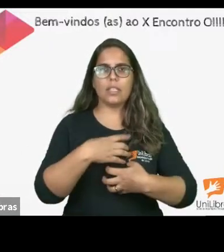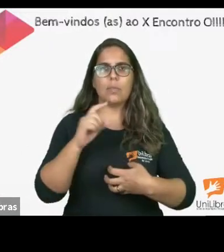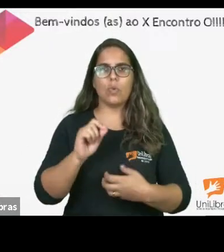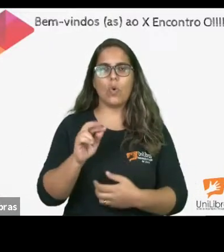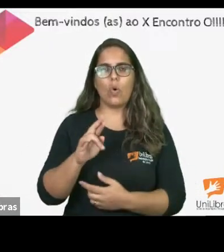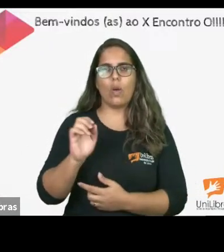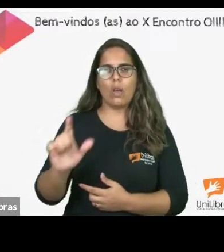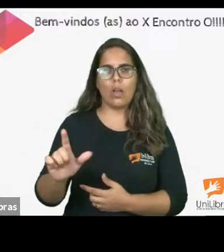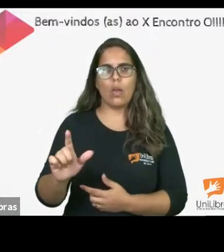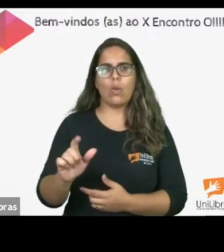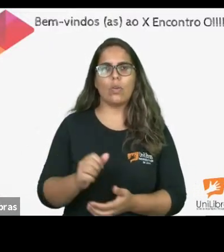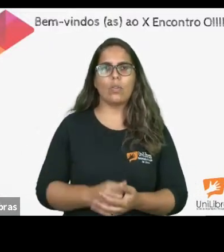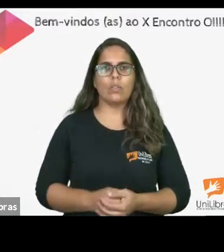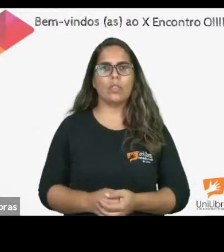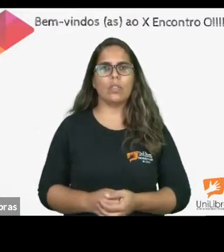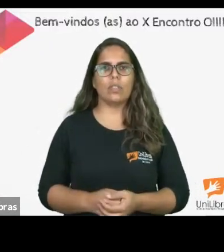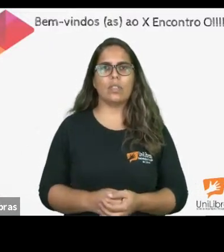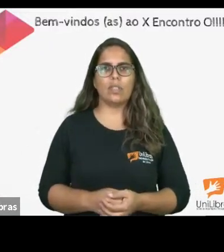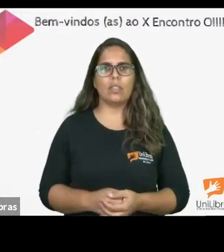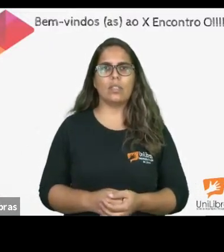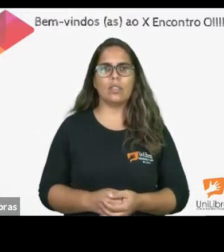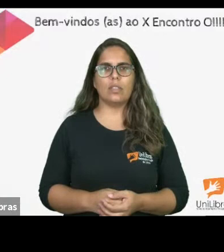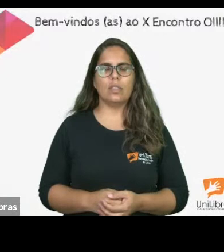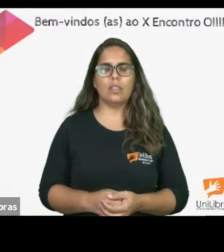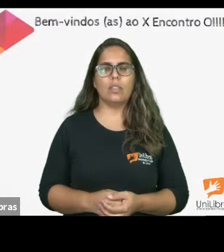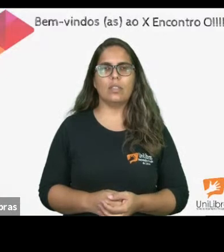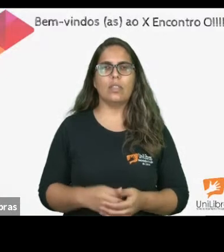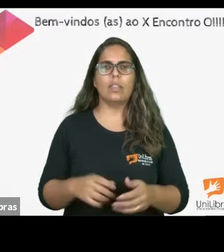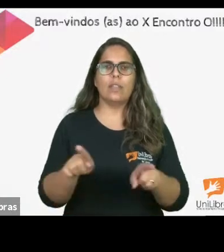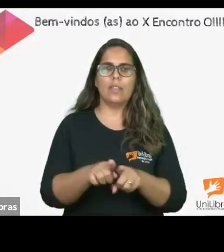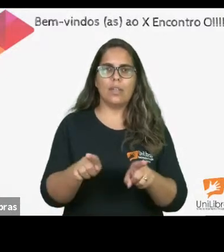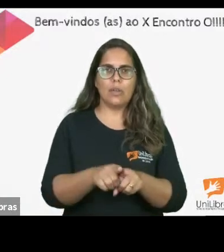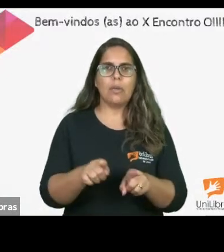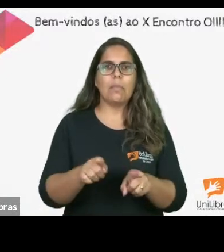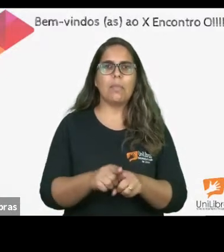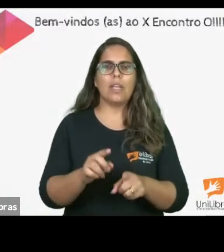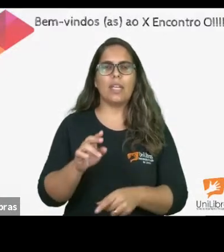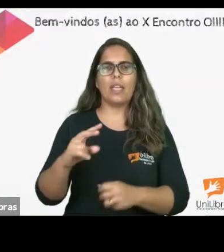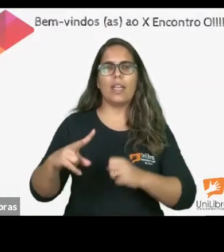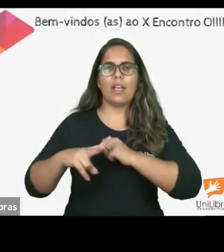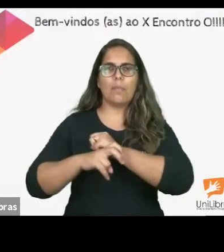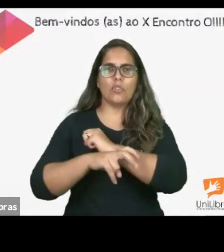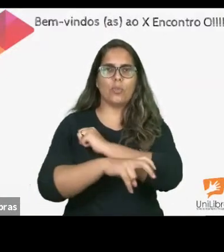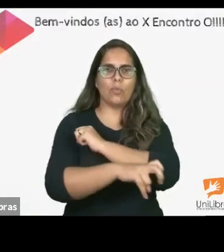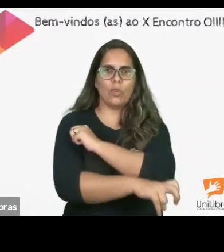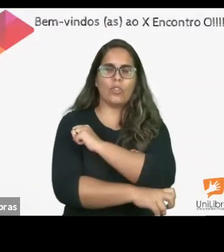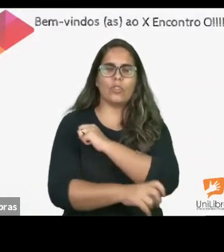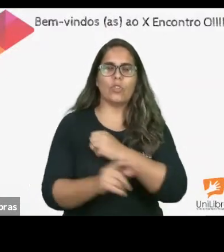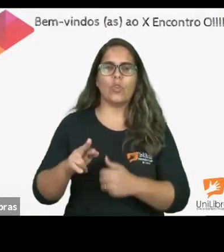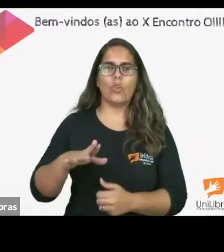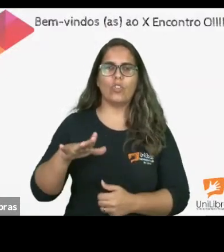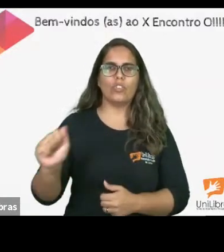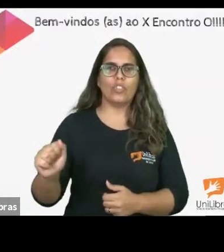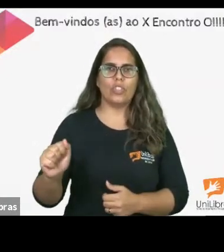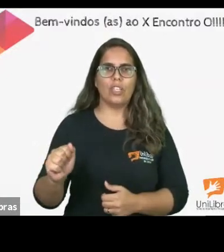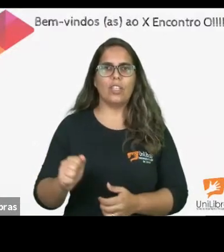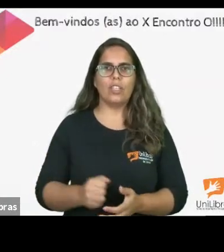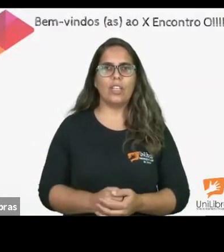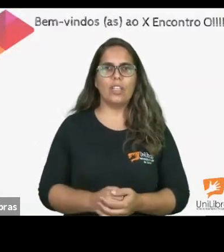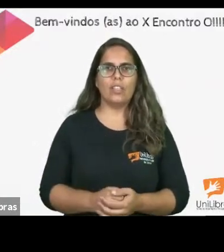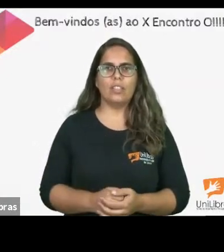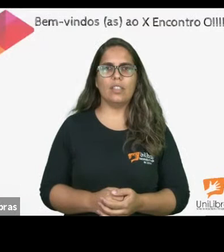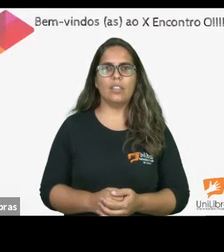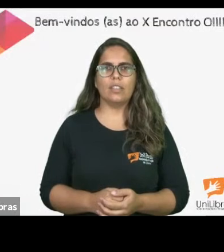e imunoglobulinas naturais e trata também de aspectos epistemológicos da imunologia e da obra